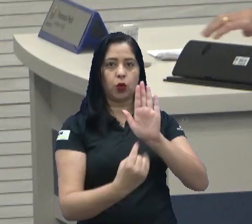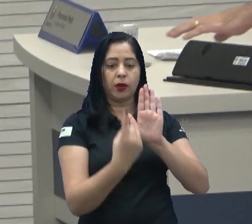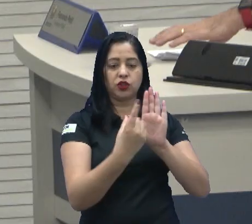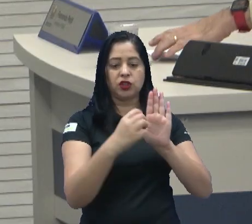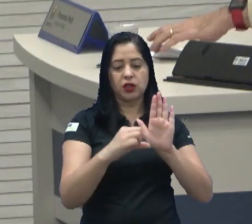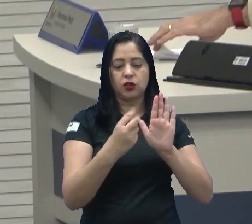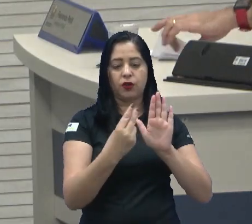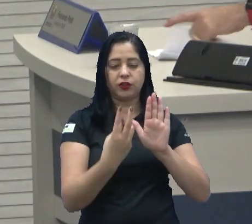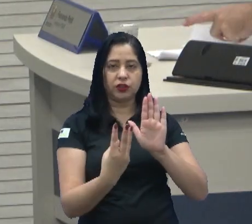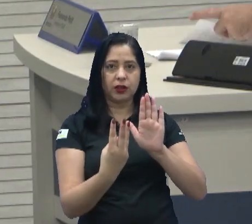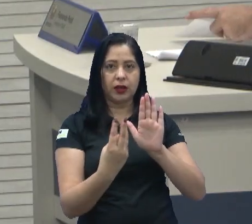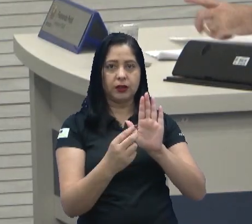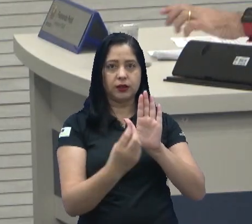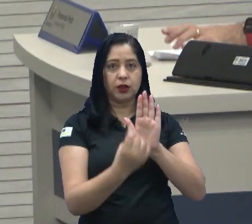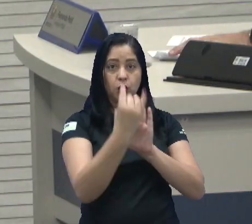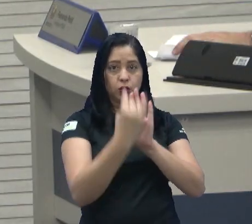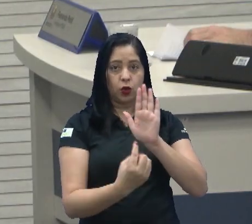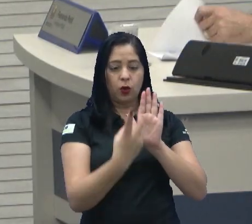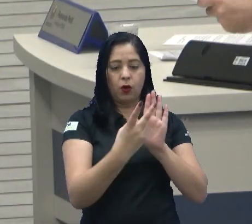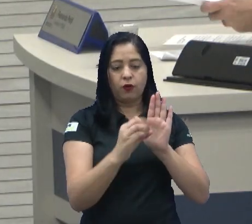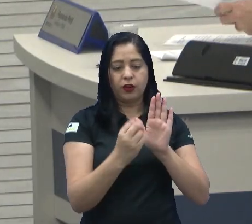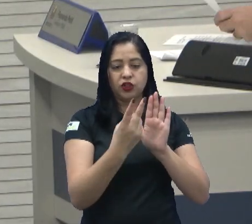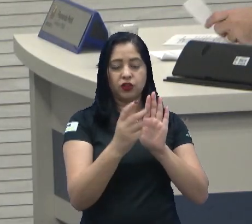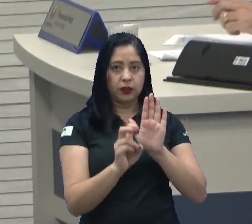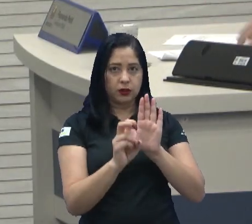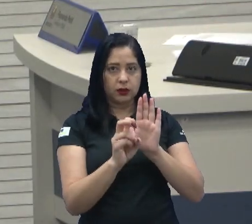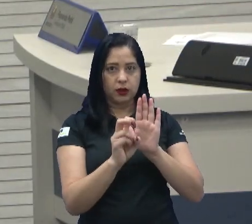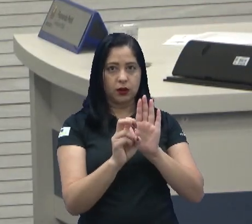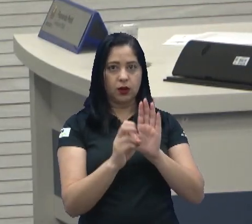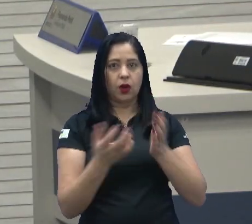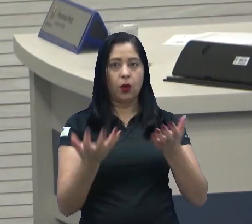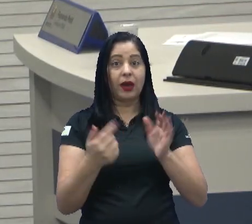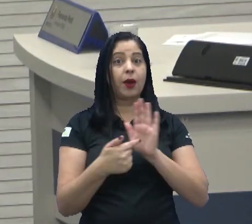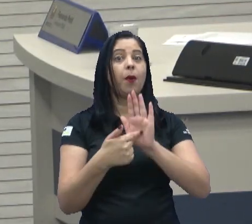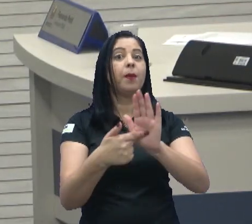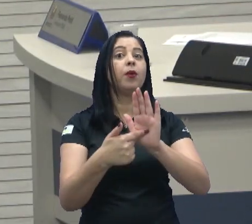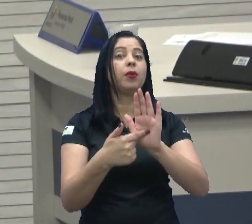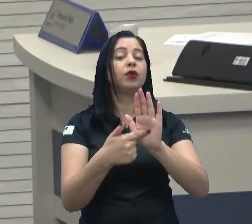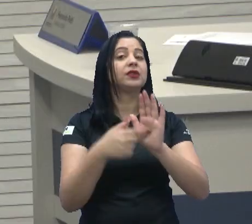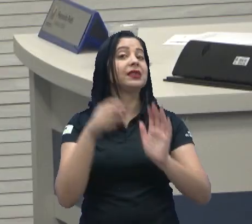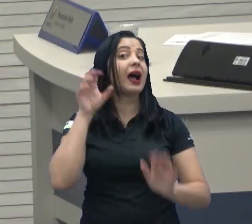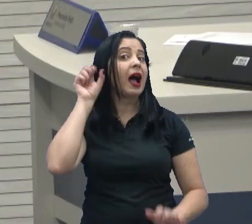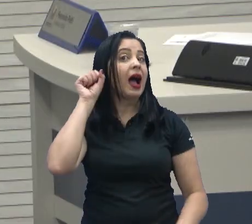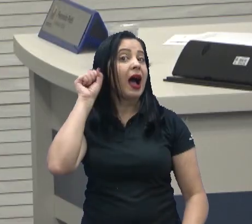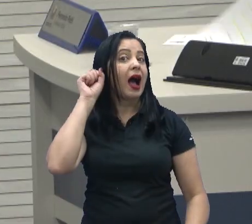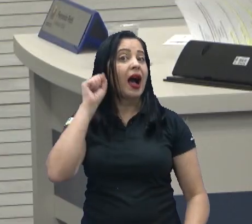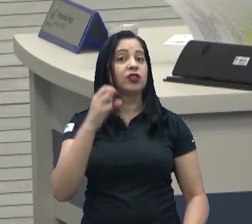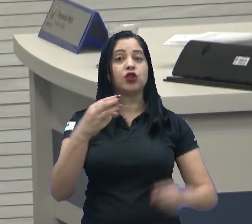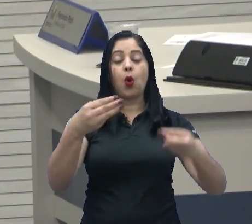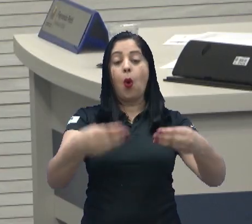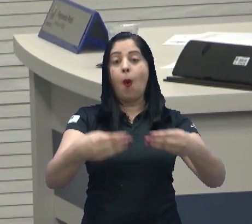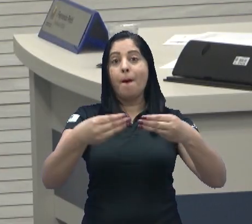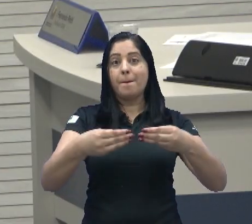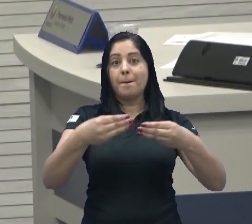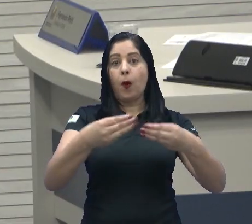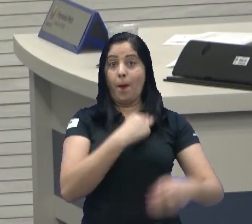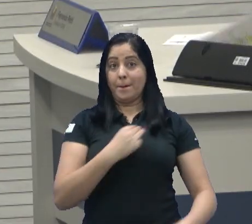o 2025. E nesse restante dessa fala, eu queria pôr esse áudio aqui, ó, do ministro Gilmar